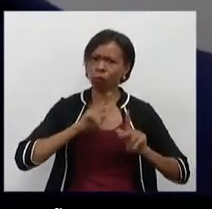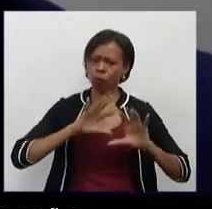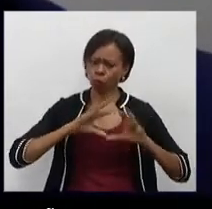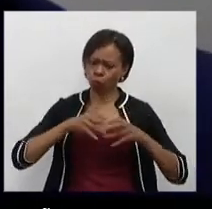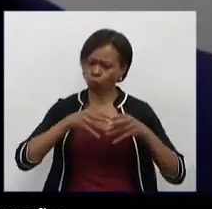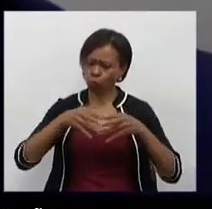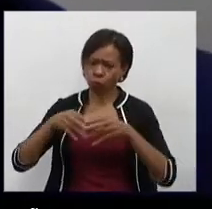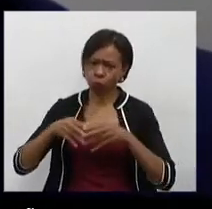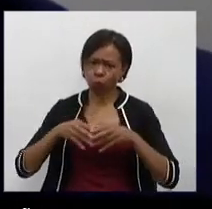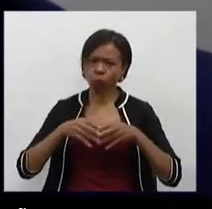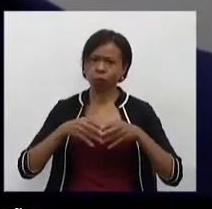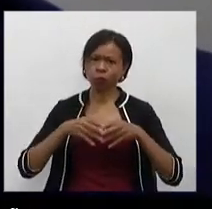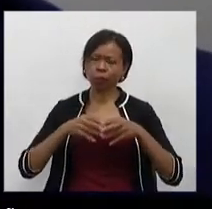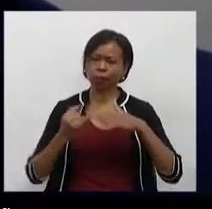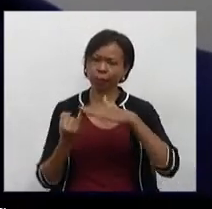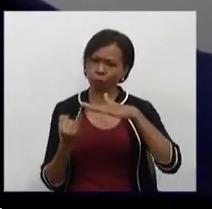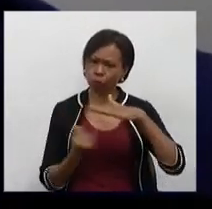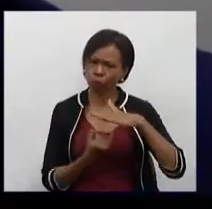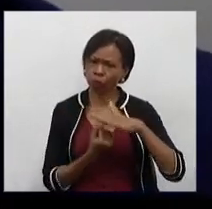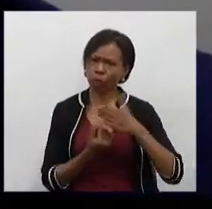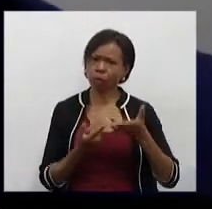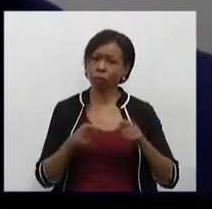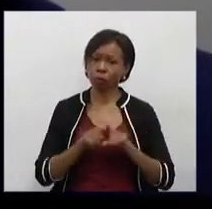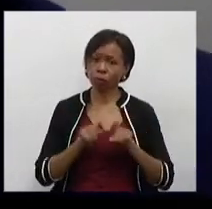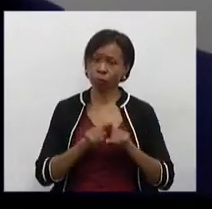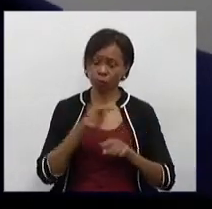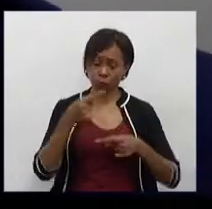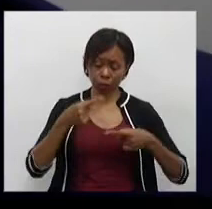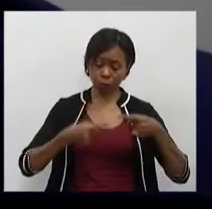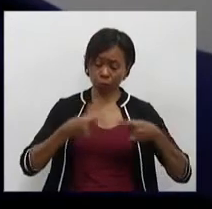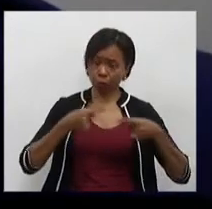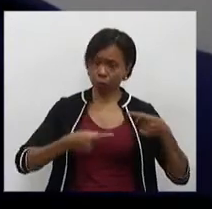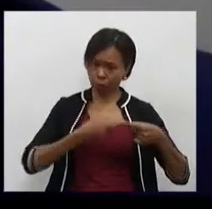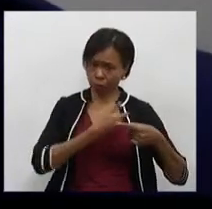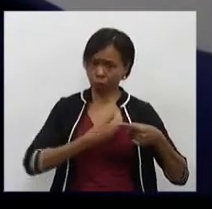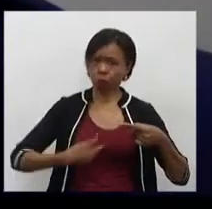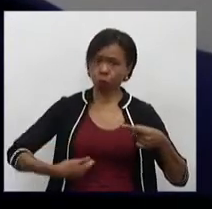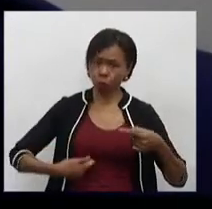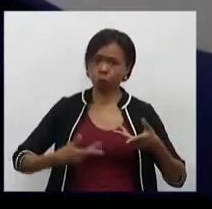instituições, a política pública envolvida, nós não podemos